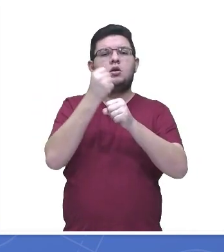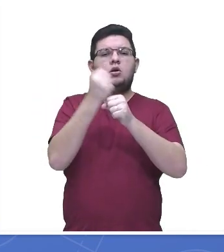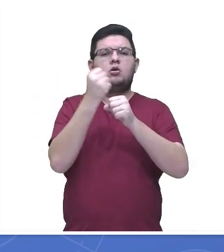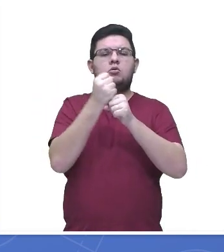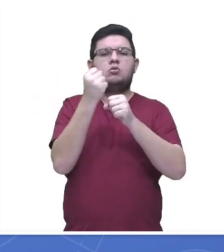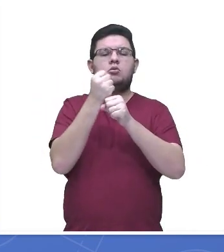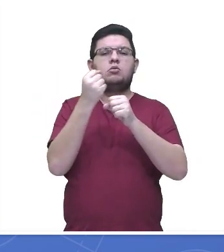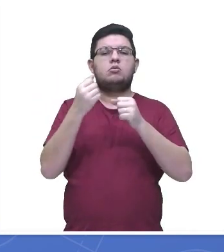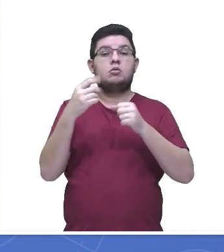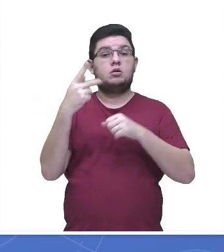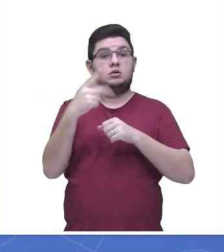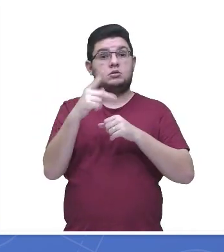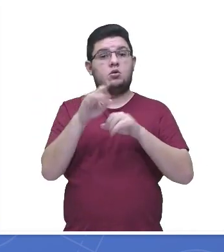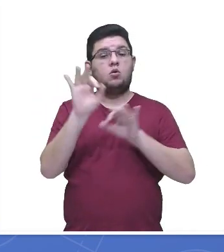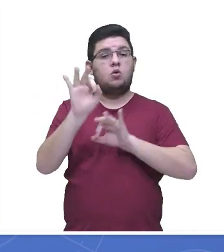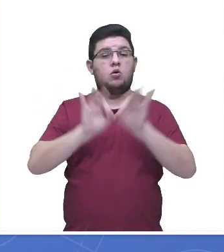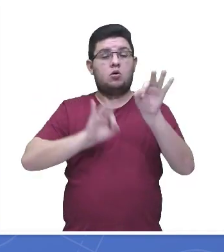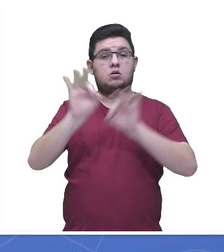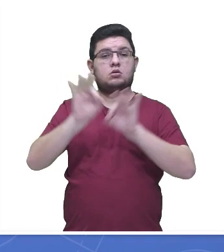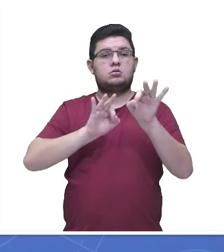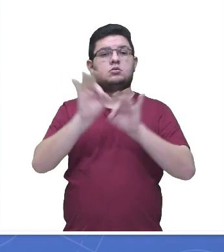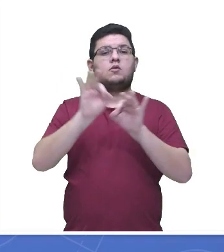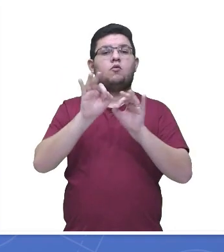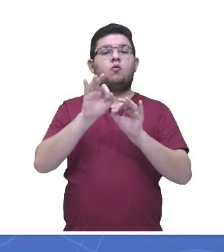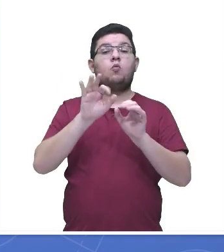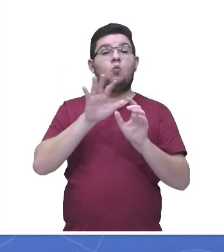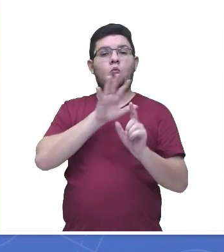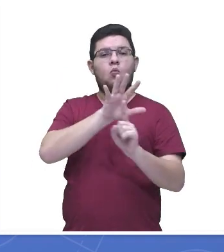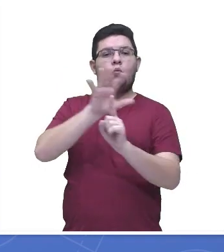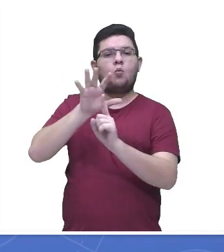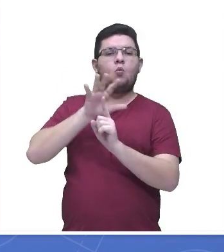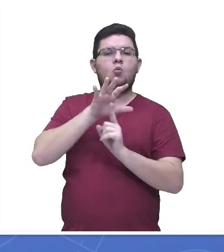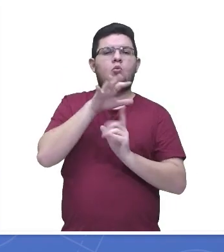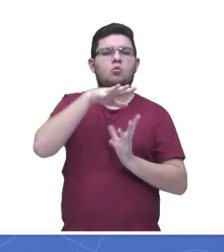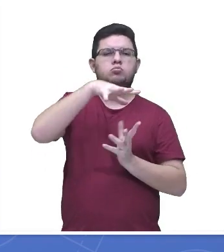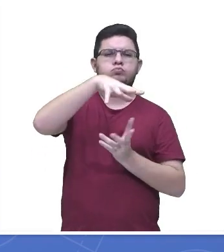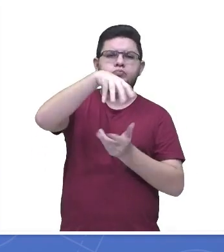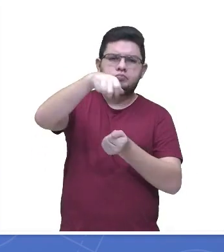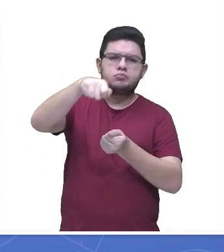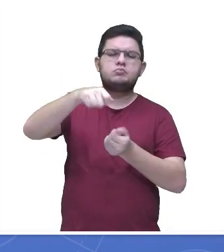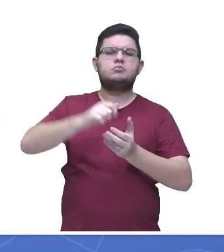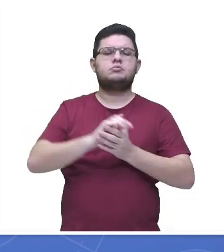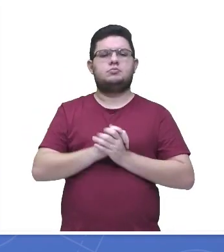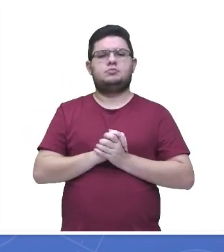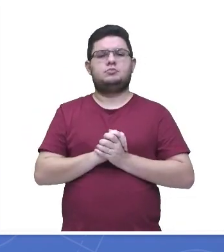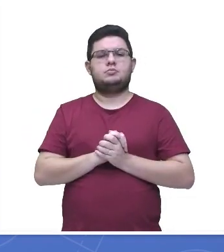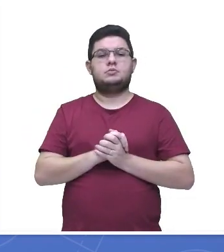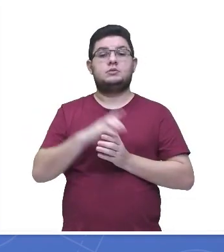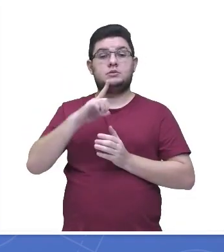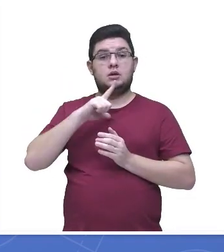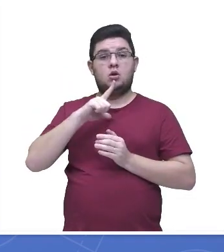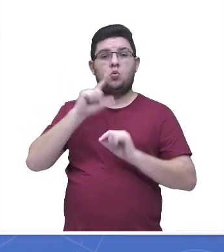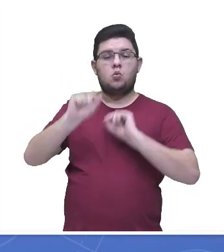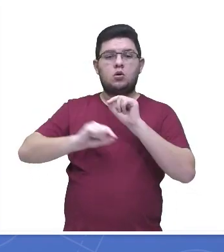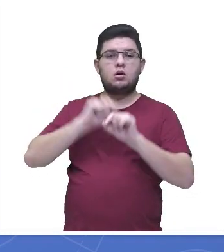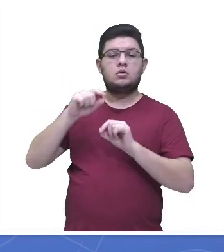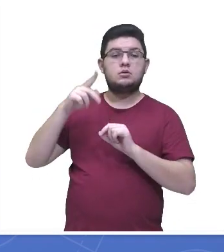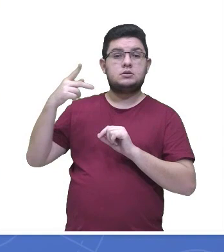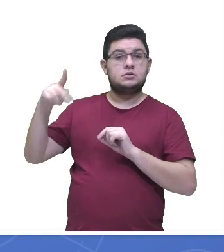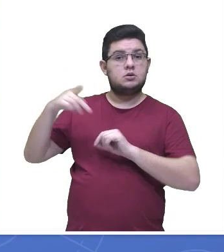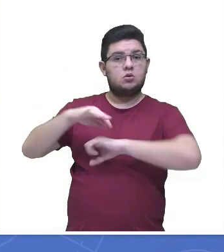que influenciou o mundo ocidental. E aí nós vamos trazer os 3 capitéis que fazem parte